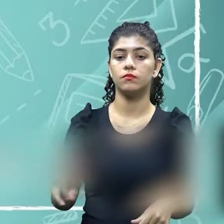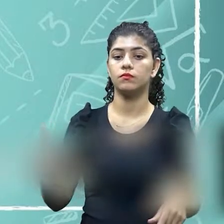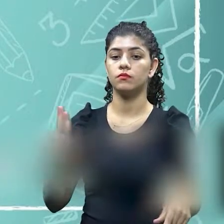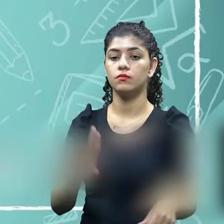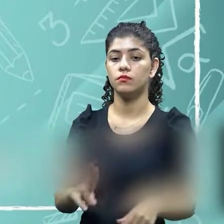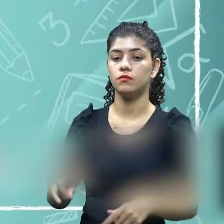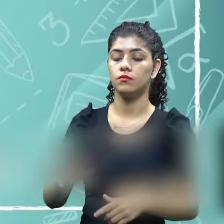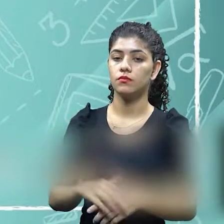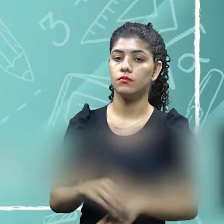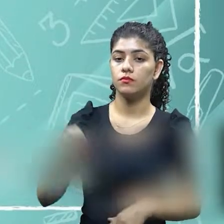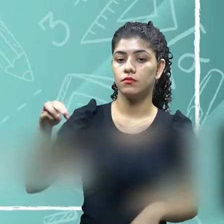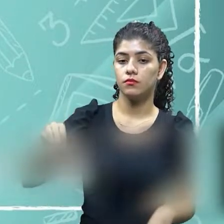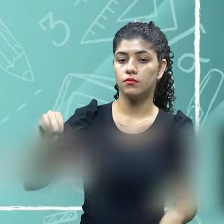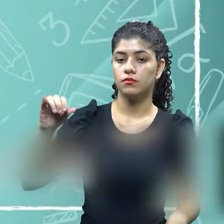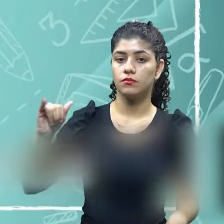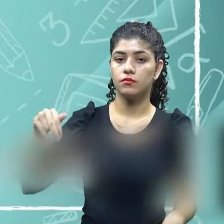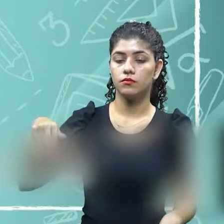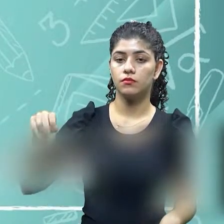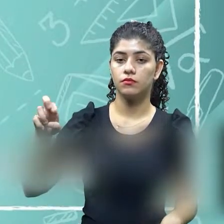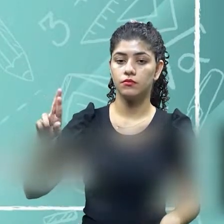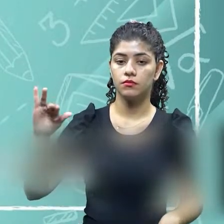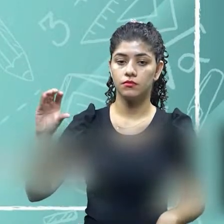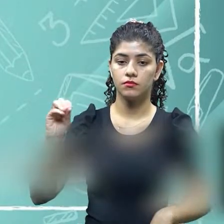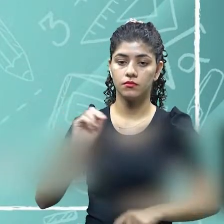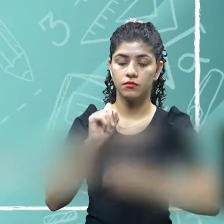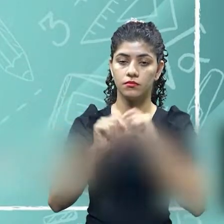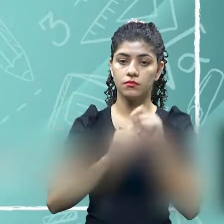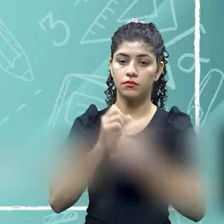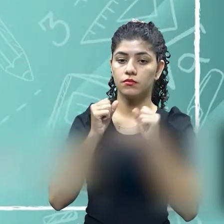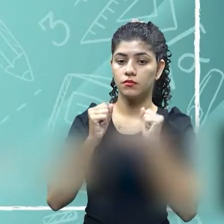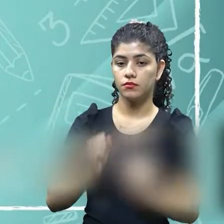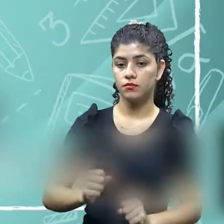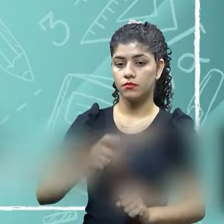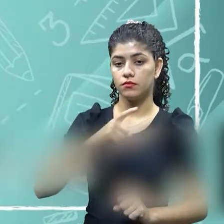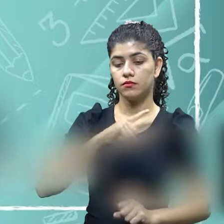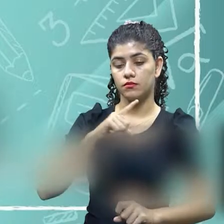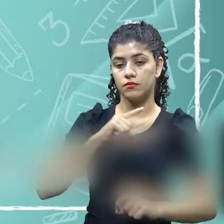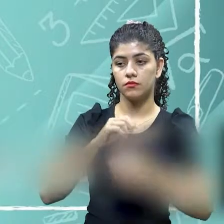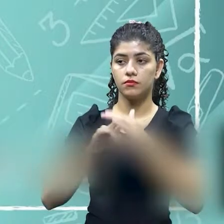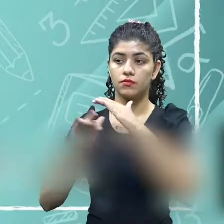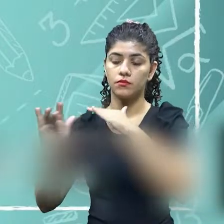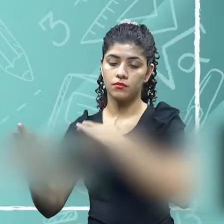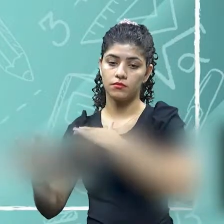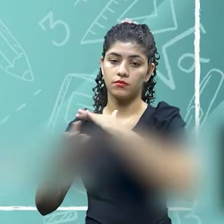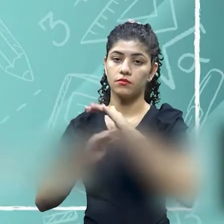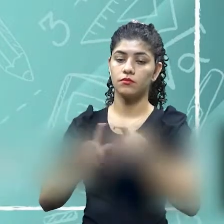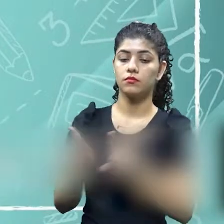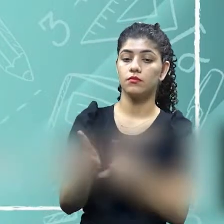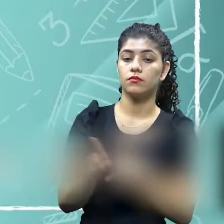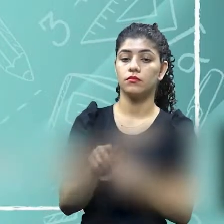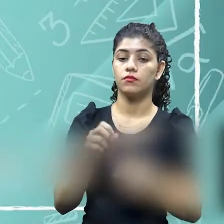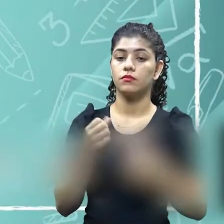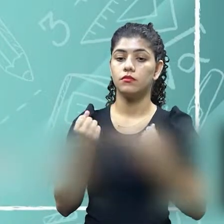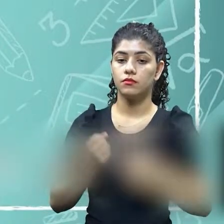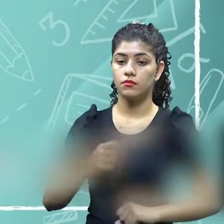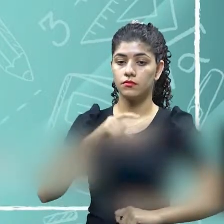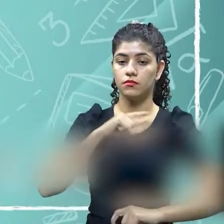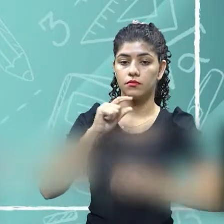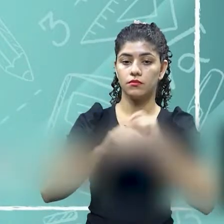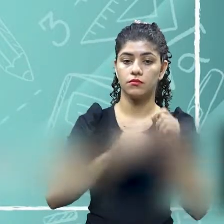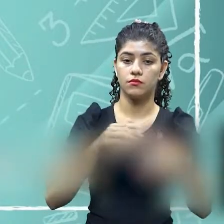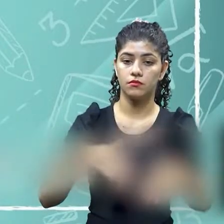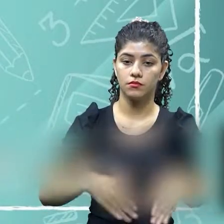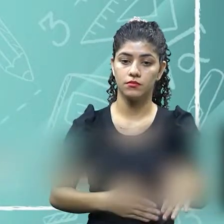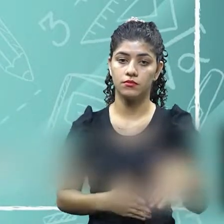principalmente utilizado na parte aí da mineração, só que tem um porém, que ele pode ter o acesso internacional, mas depende que tenha o quê?